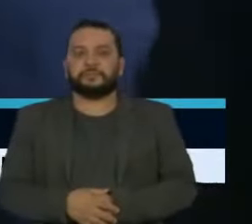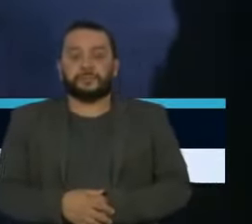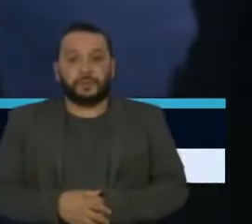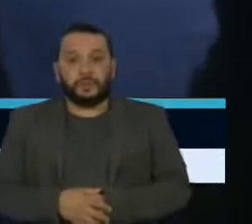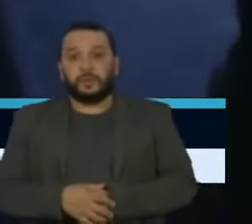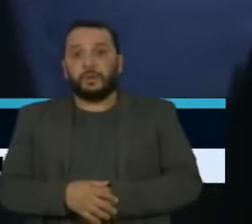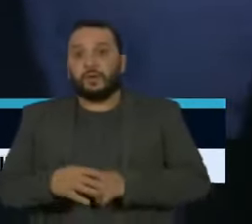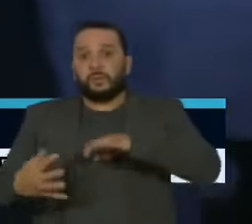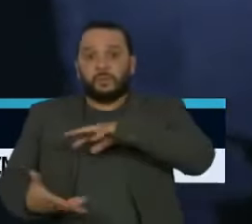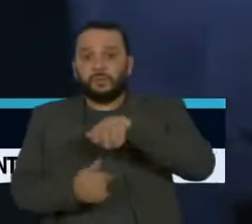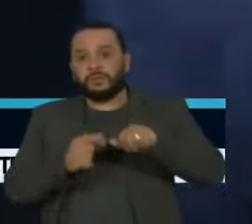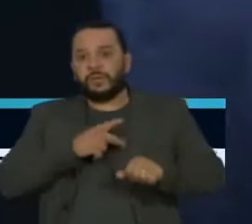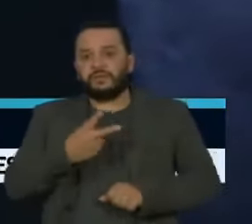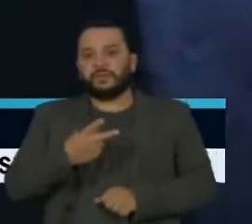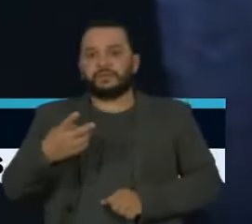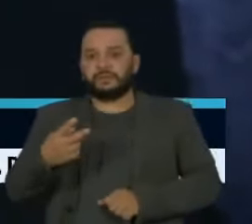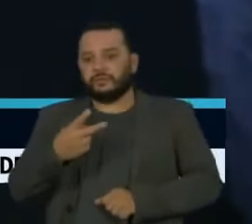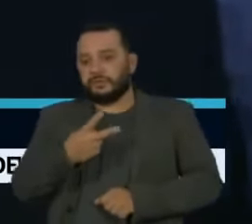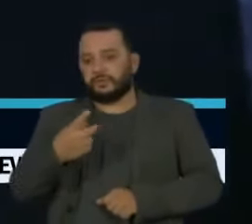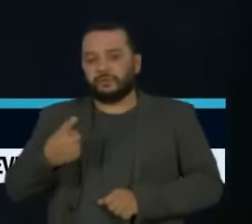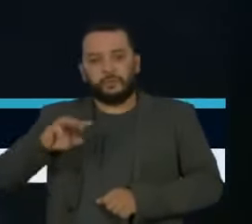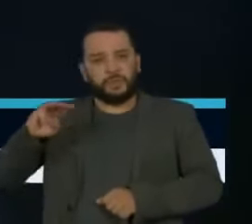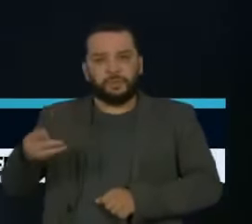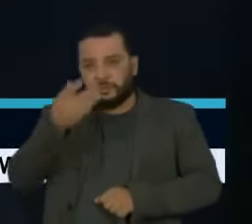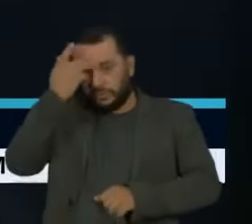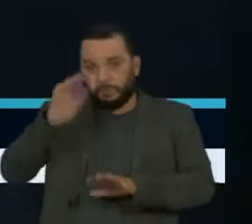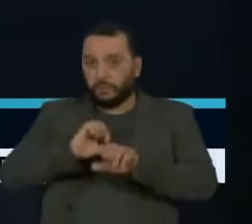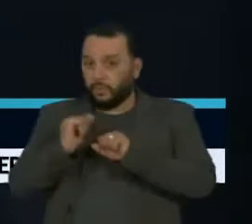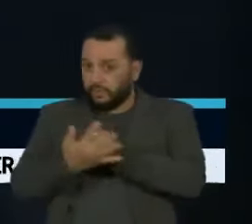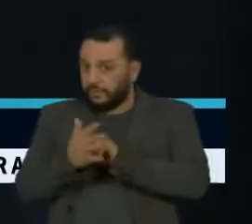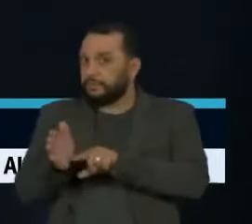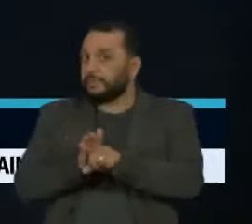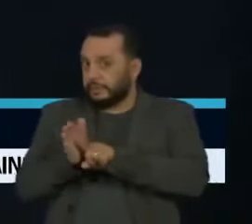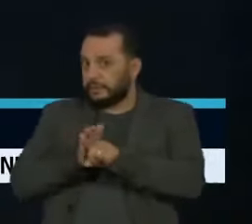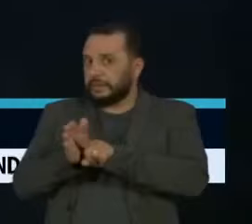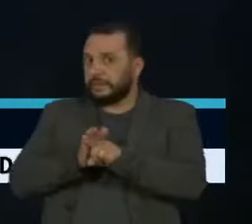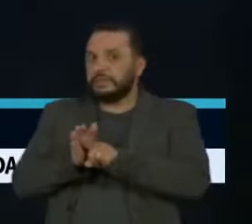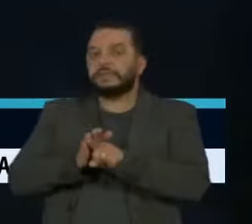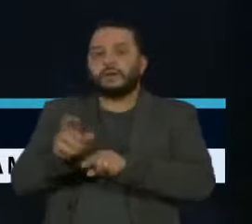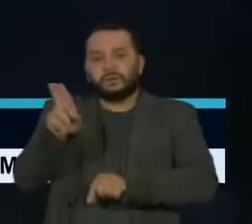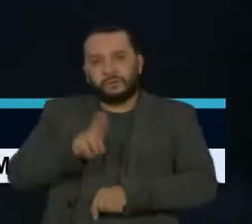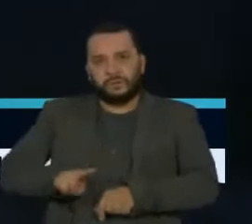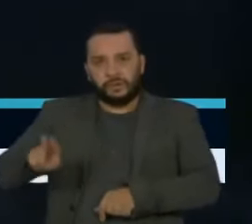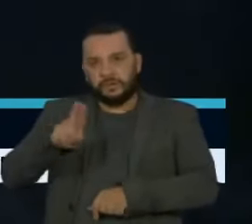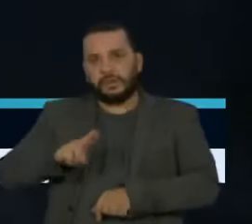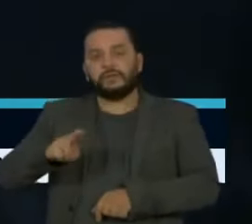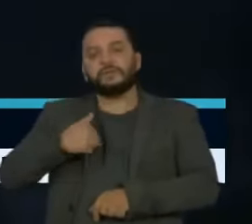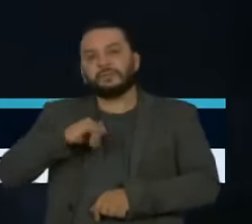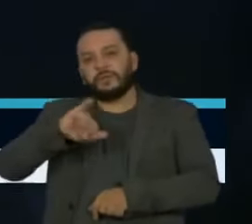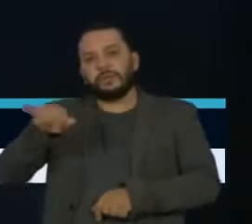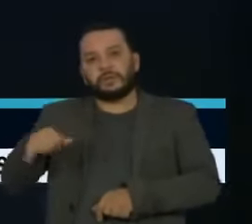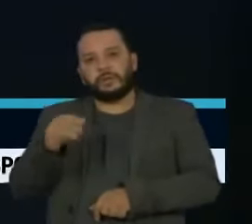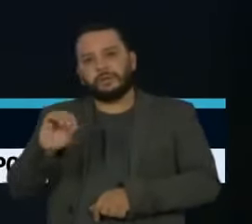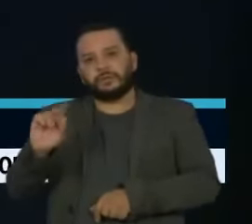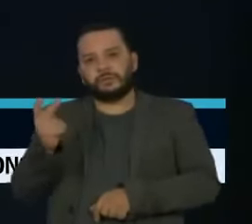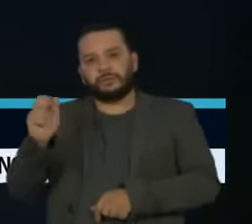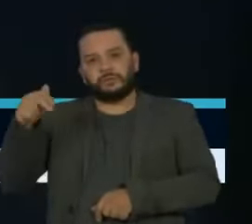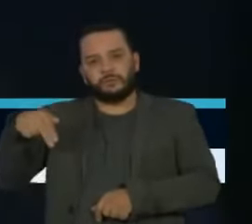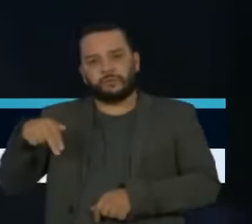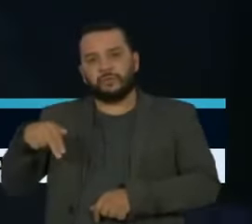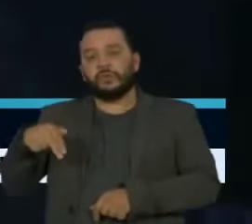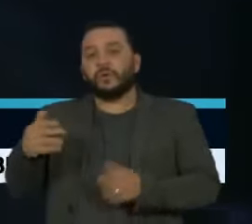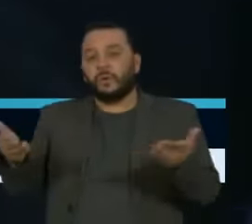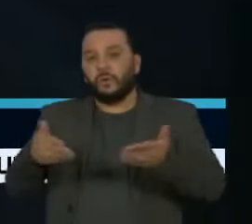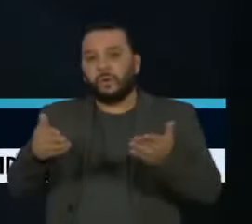já ultrapassou os 21 milhões de casos de Covid-19, segundo o levantamento feito pela Universidade Johns Hopkins. E hoje, as